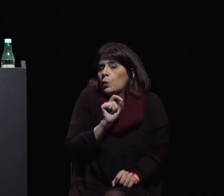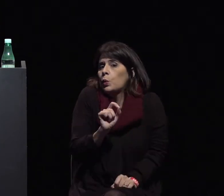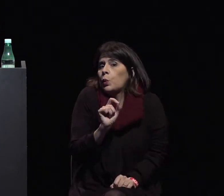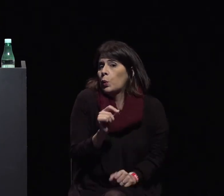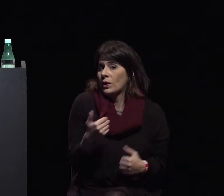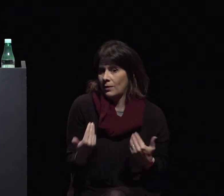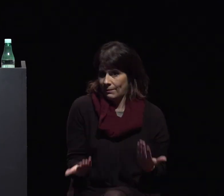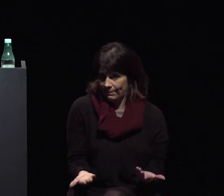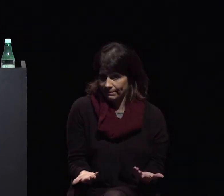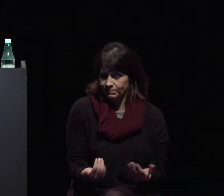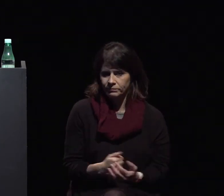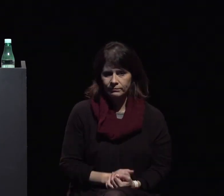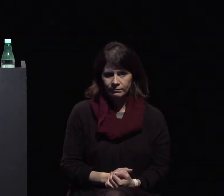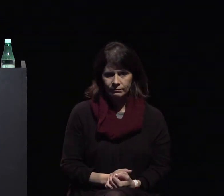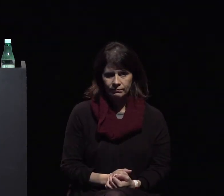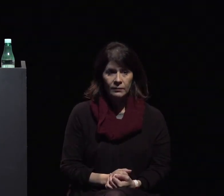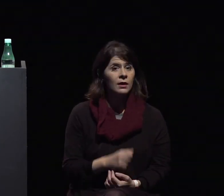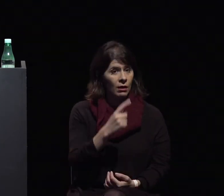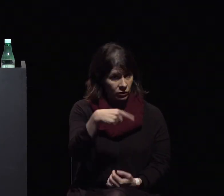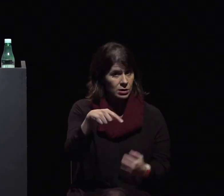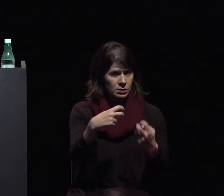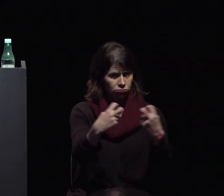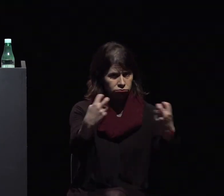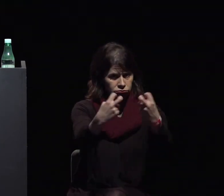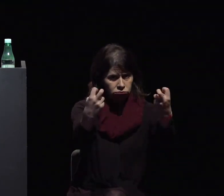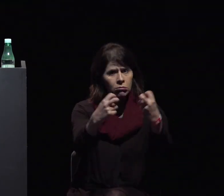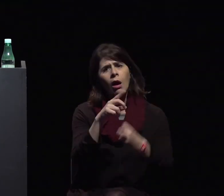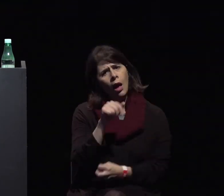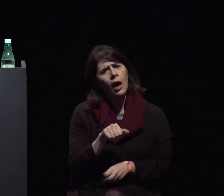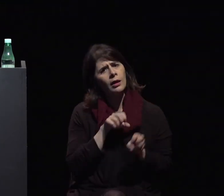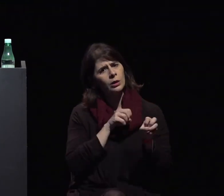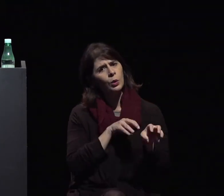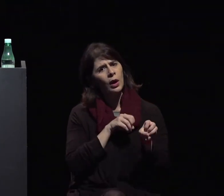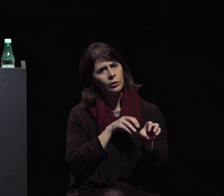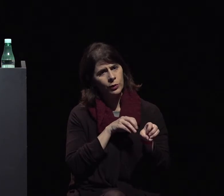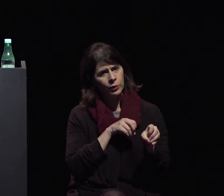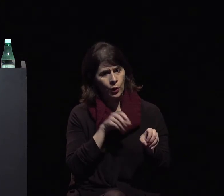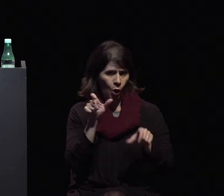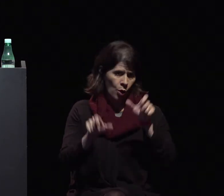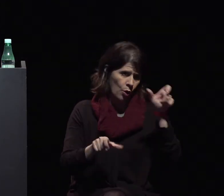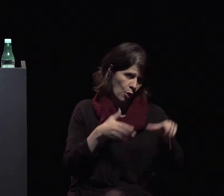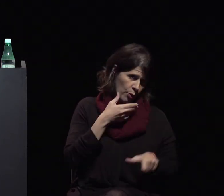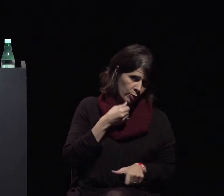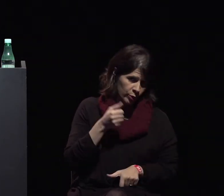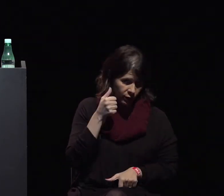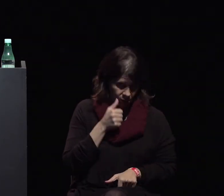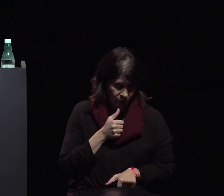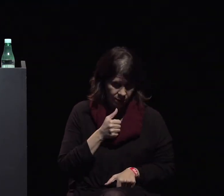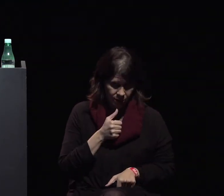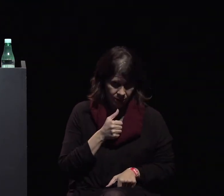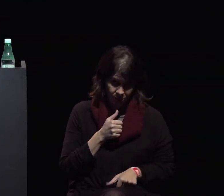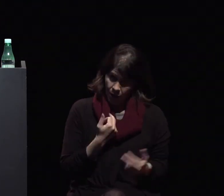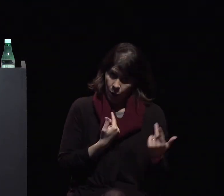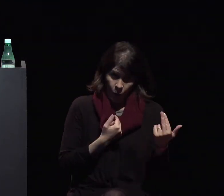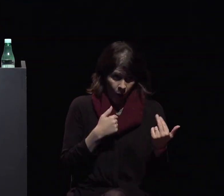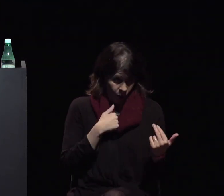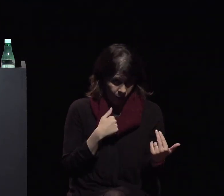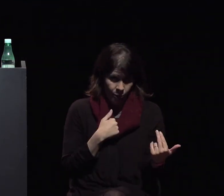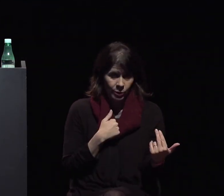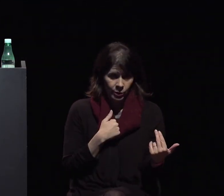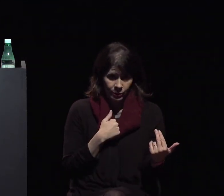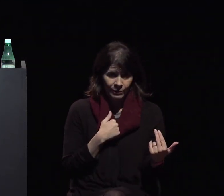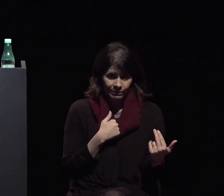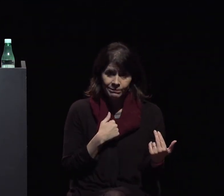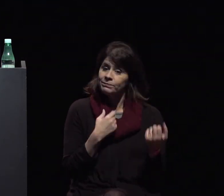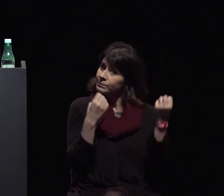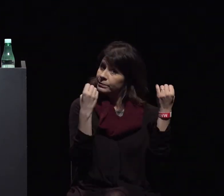Eu estou falando para um público de educadores, educadoras, assim como eu. E aí, eu estou dizendo que